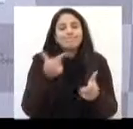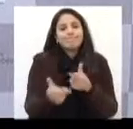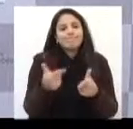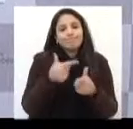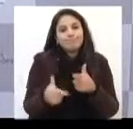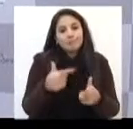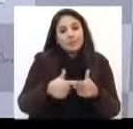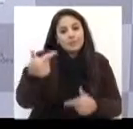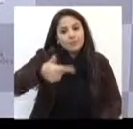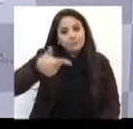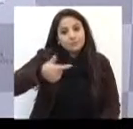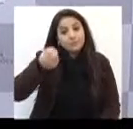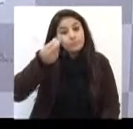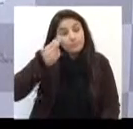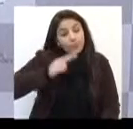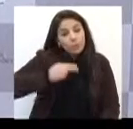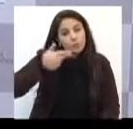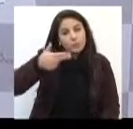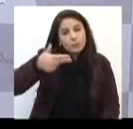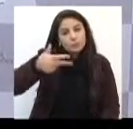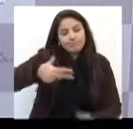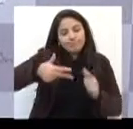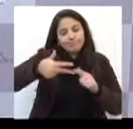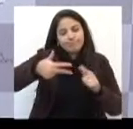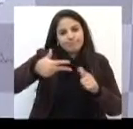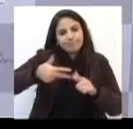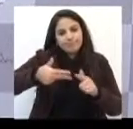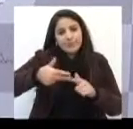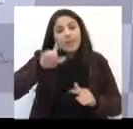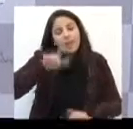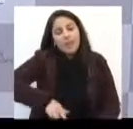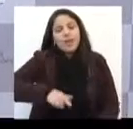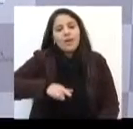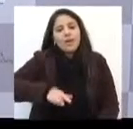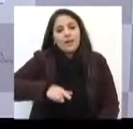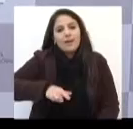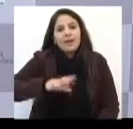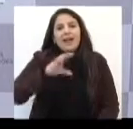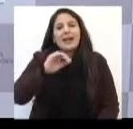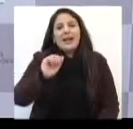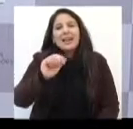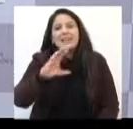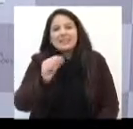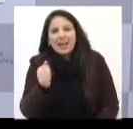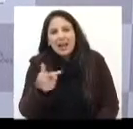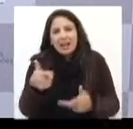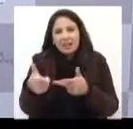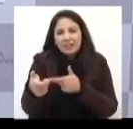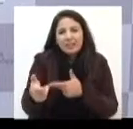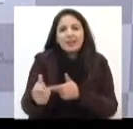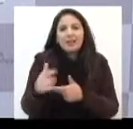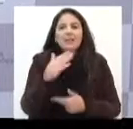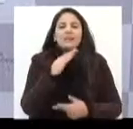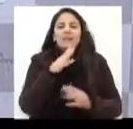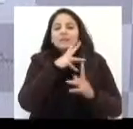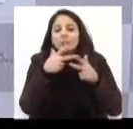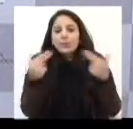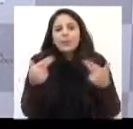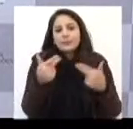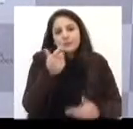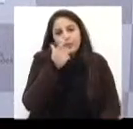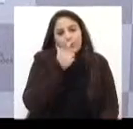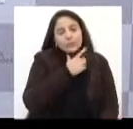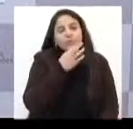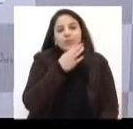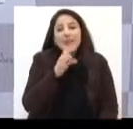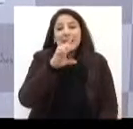problemas. Mas o segundo ou o terceiro, não saberia dizer exato agora, é a caça ilegal. E a caça ilegal, ela é